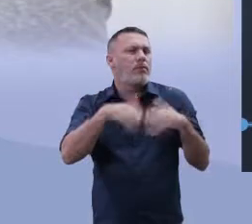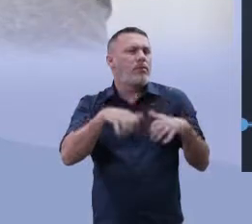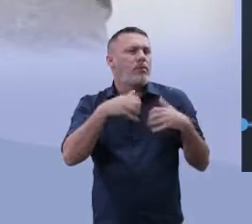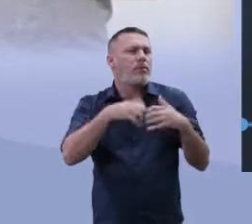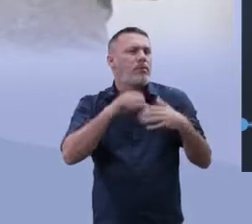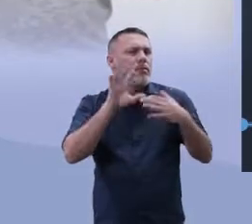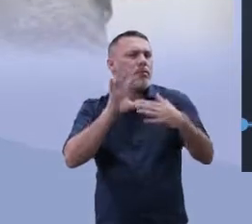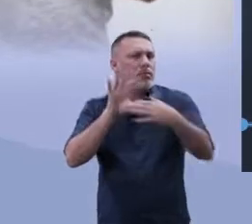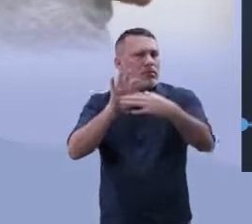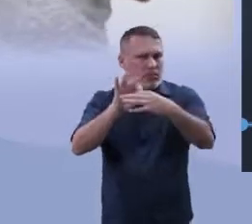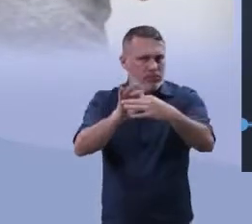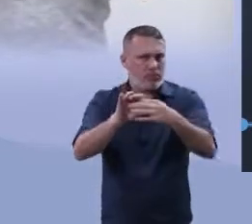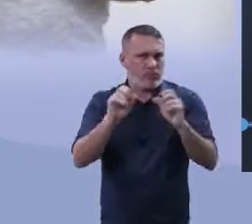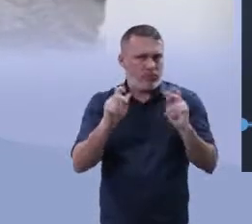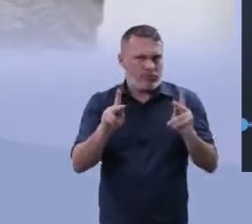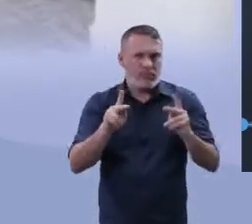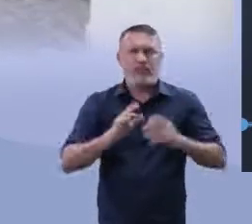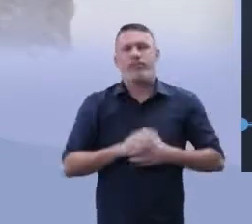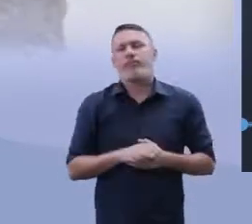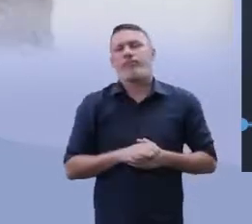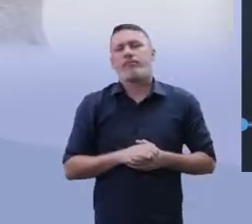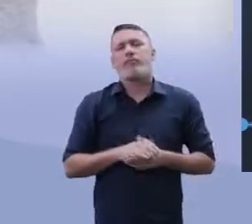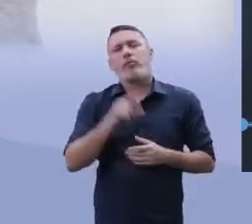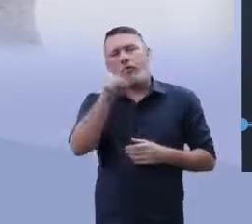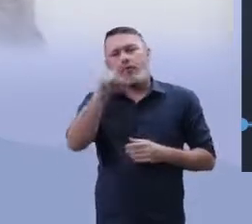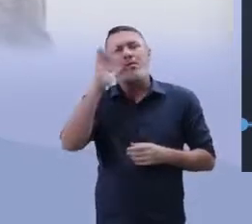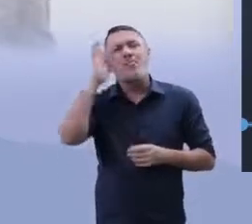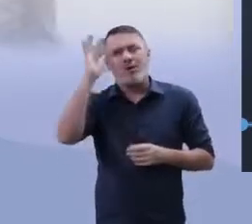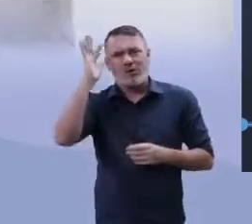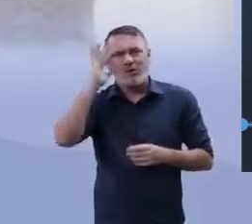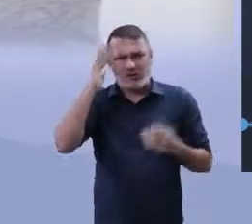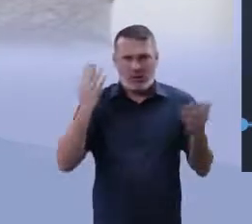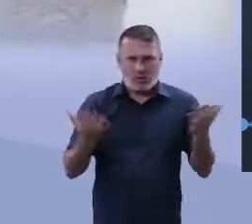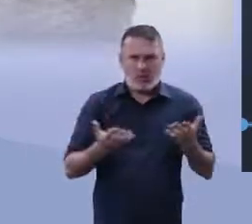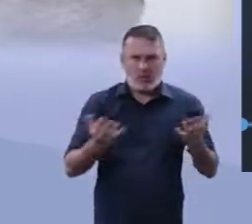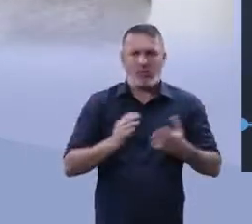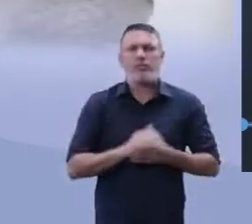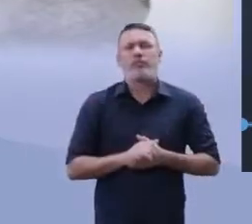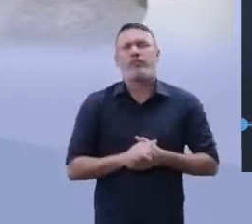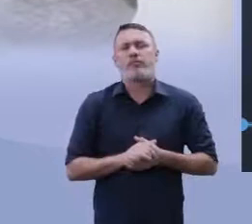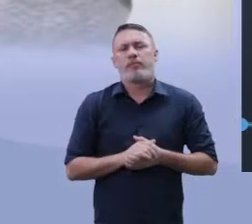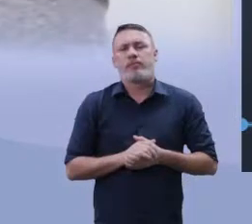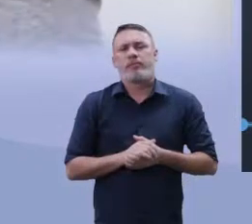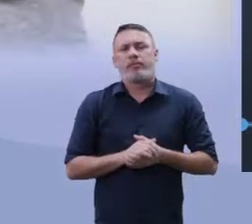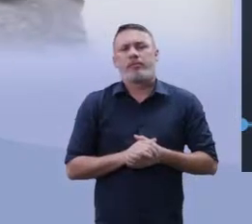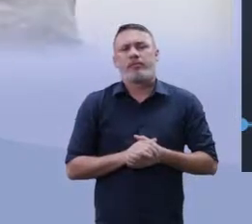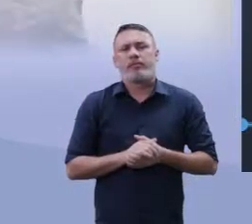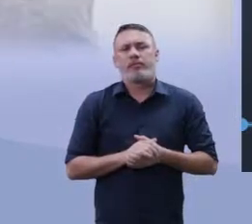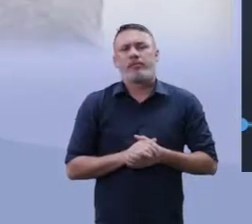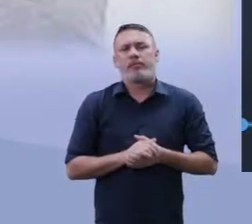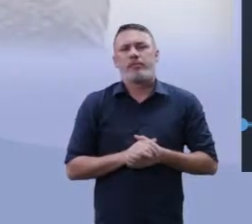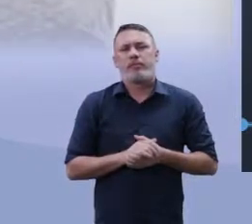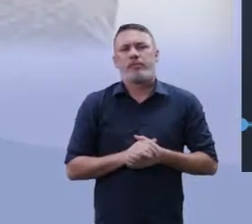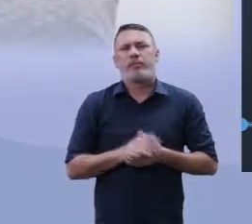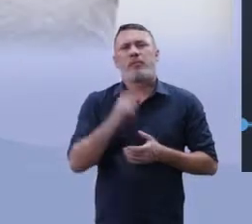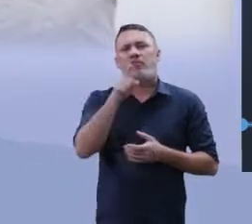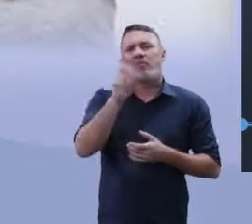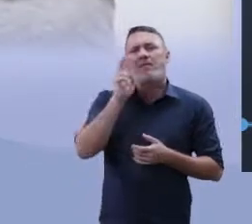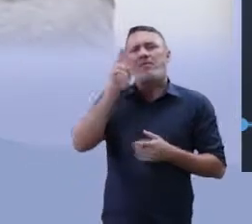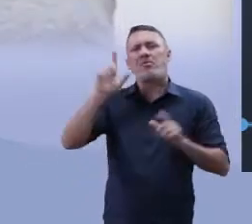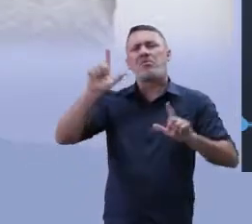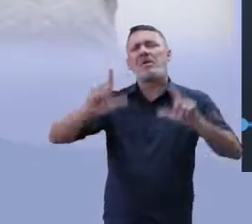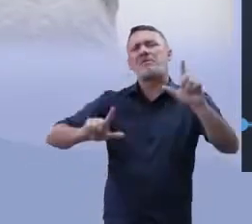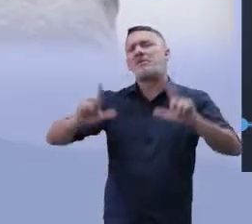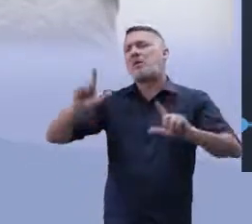de acordo com o pensamento para uma redação. Imagine o seguinte, você viu um